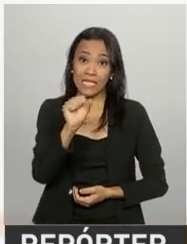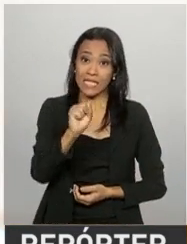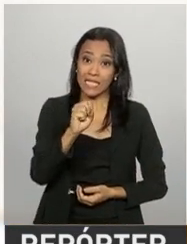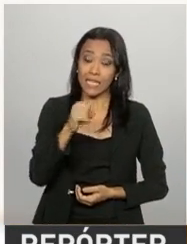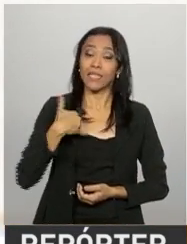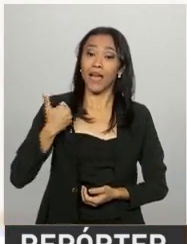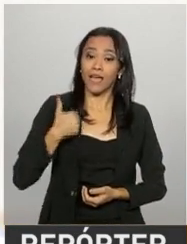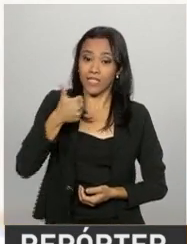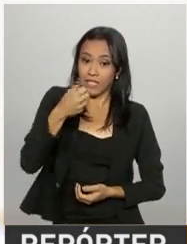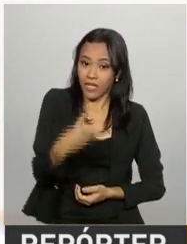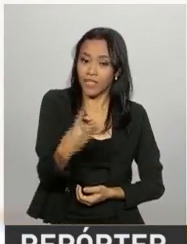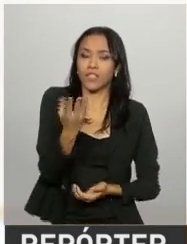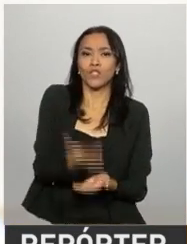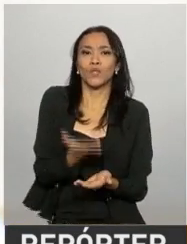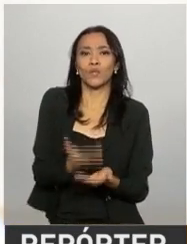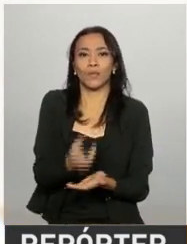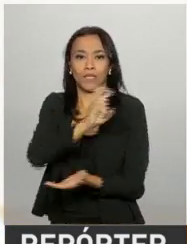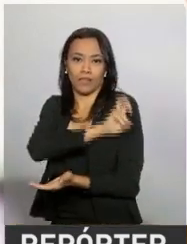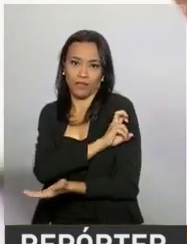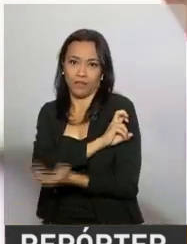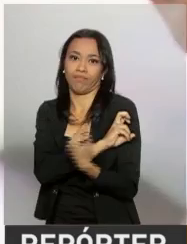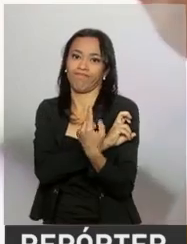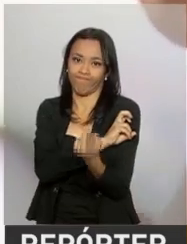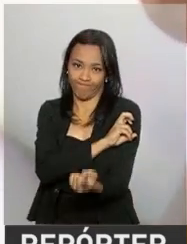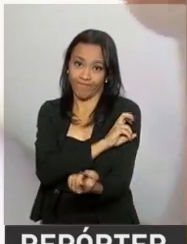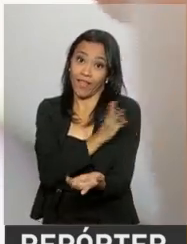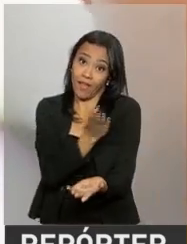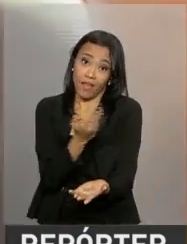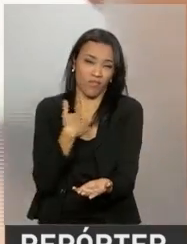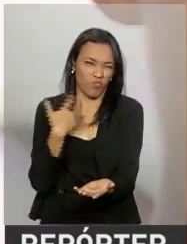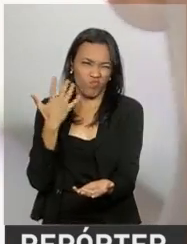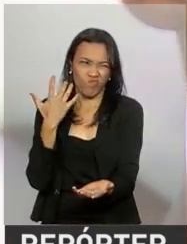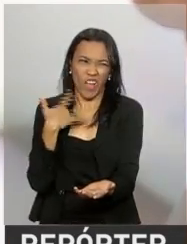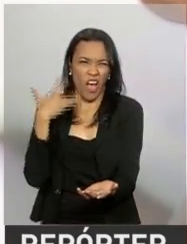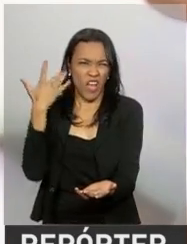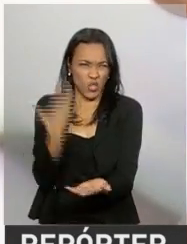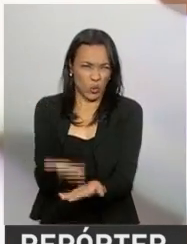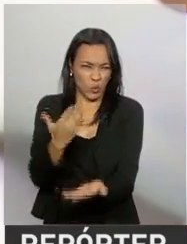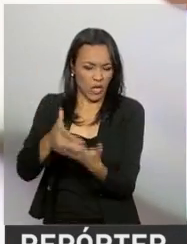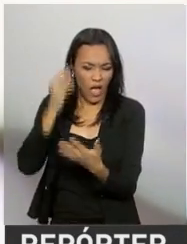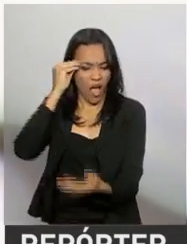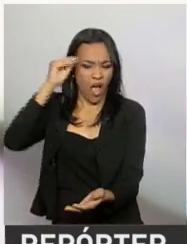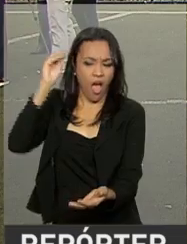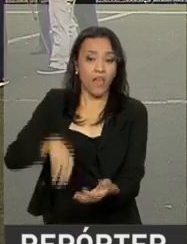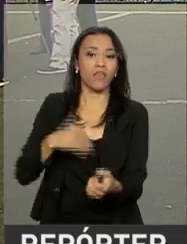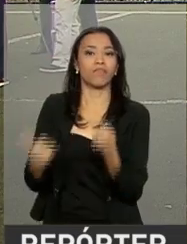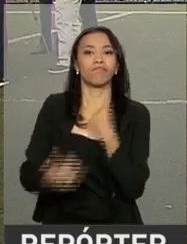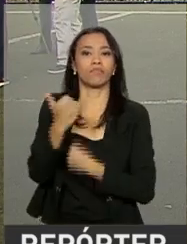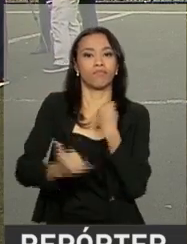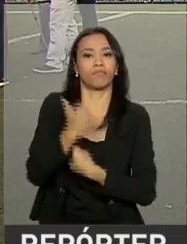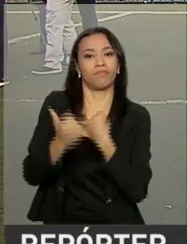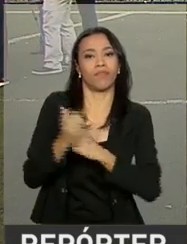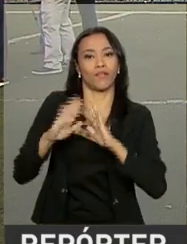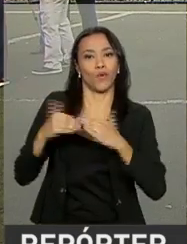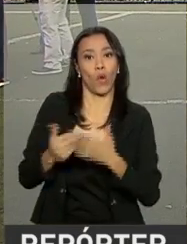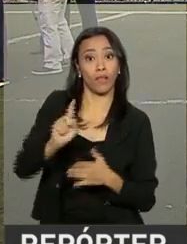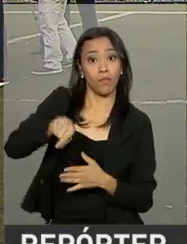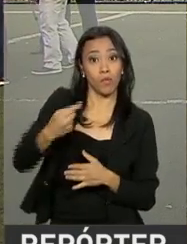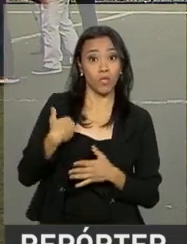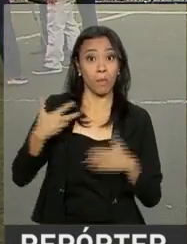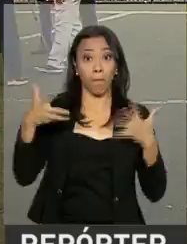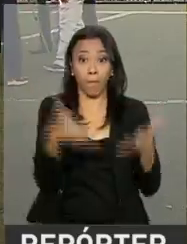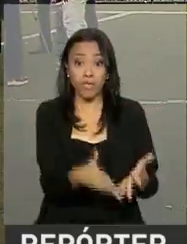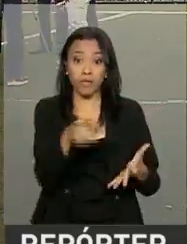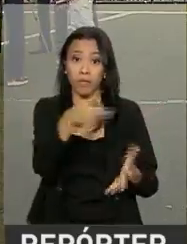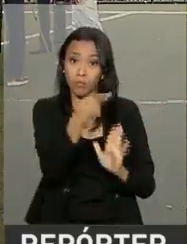ainda está no quinto ano do ensino fundamental. Ele não gostava de estudar e faltava muito à escola. Depois que começou a participar